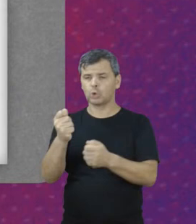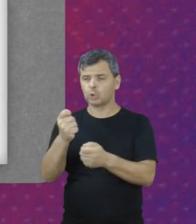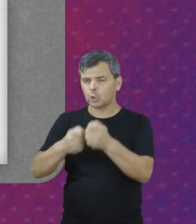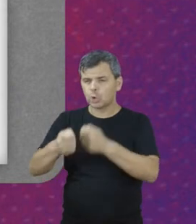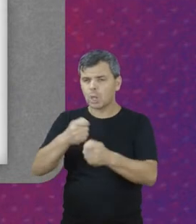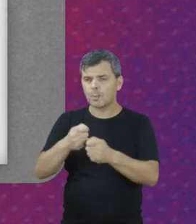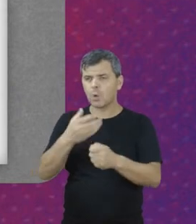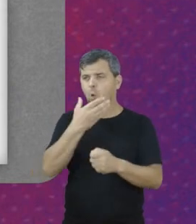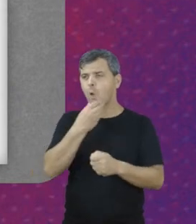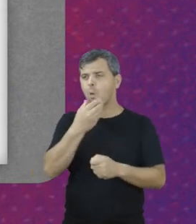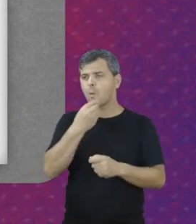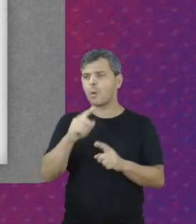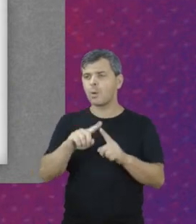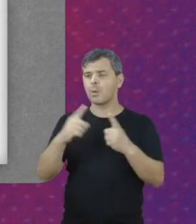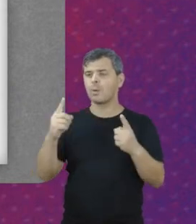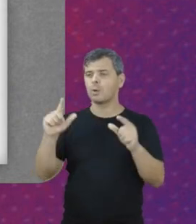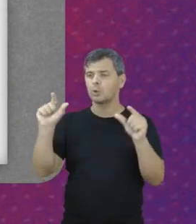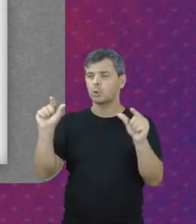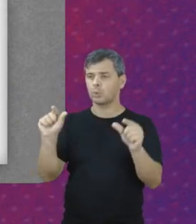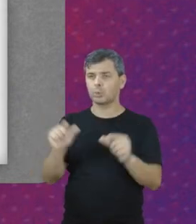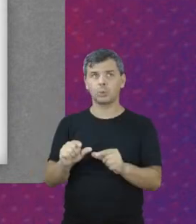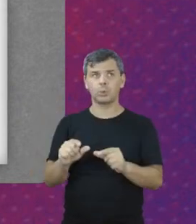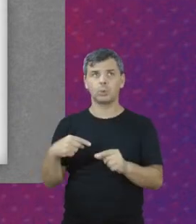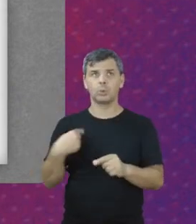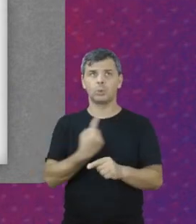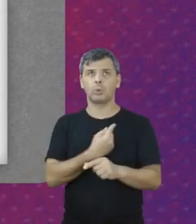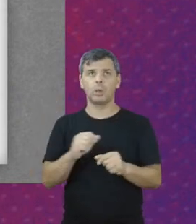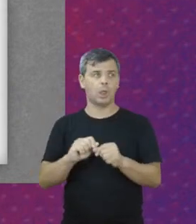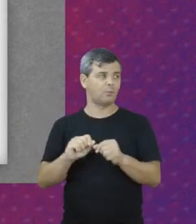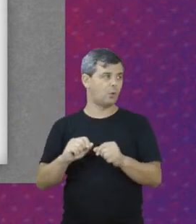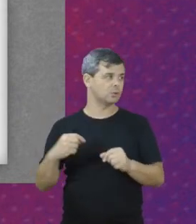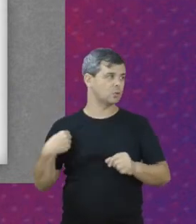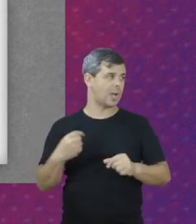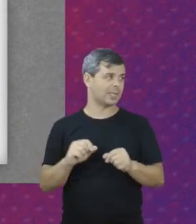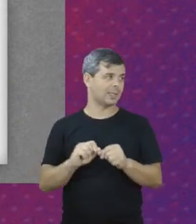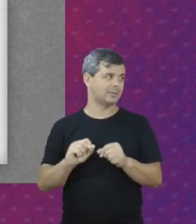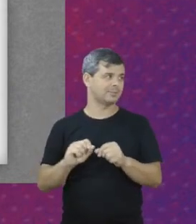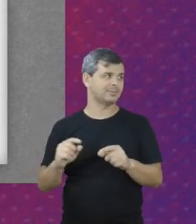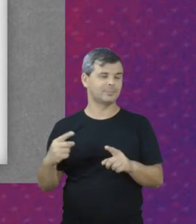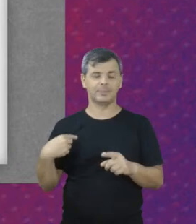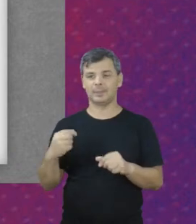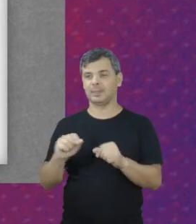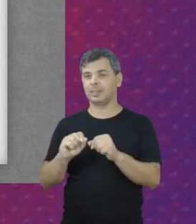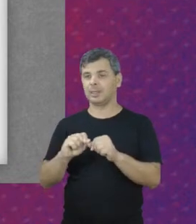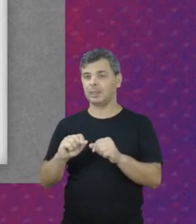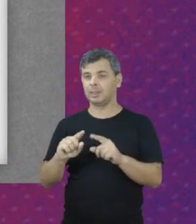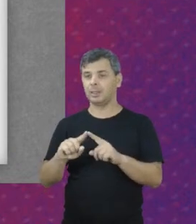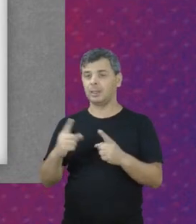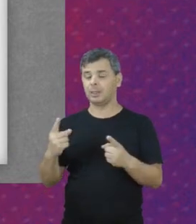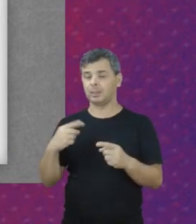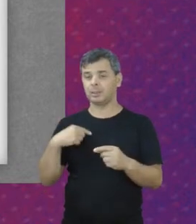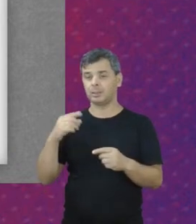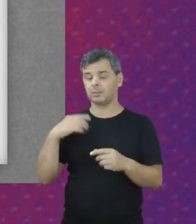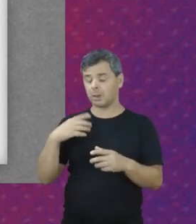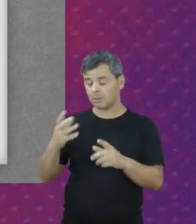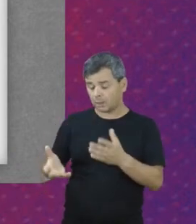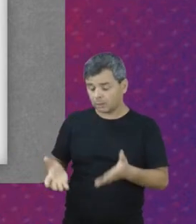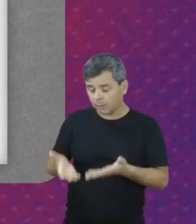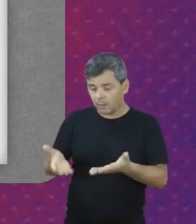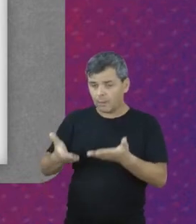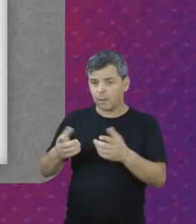E o quinto, manter baixas aspirações femininas, de modo a não provocar tensões suficientemente intensas